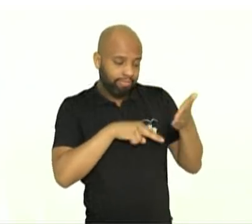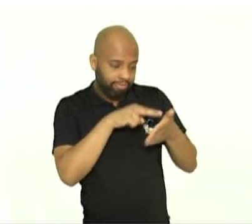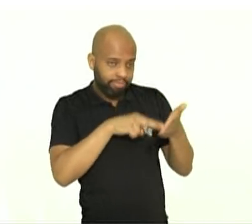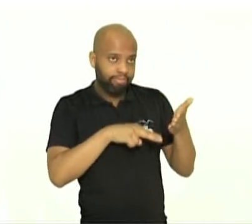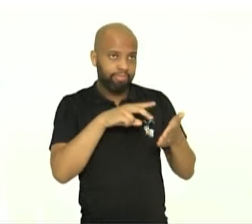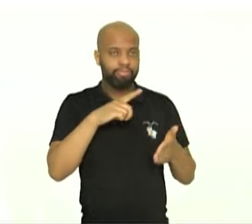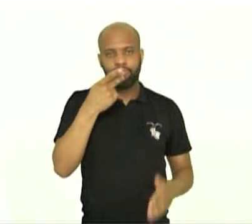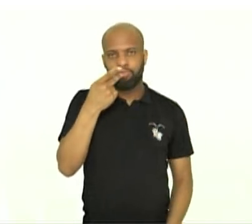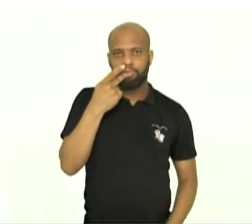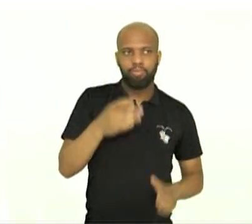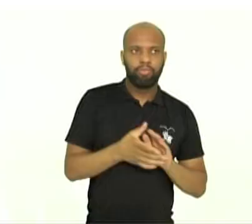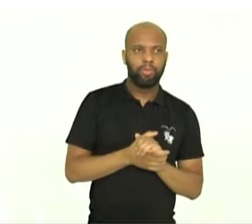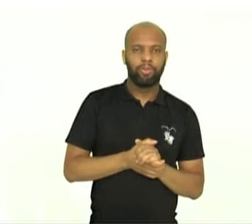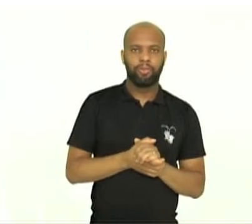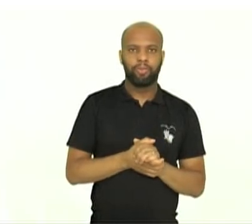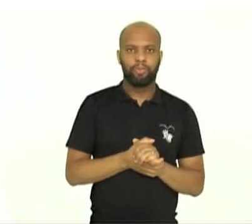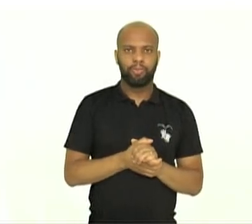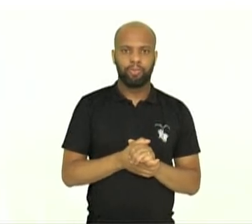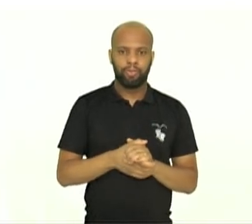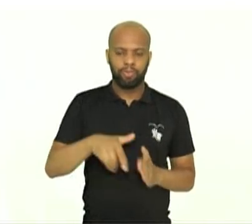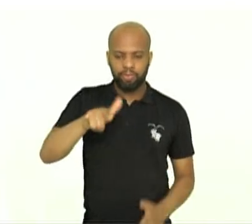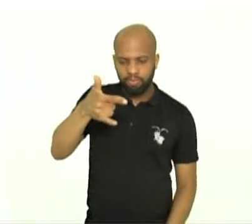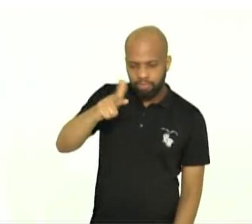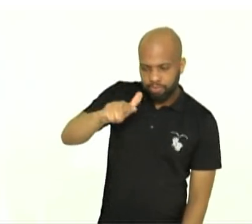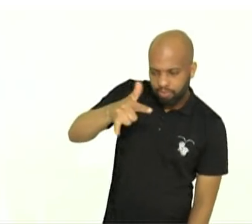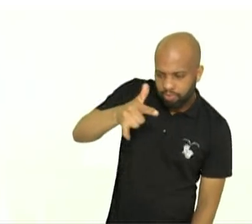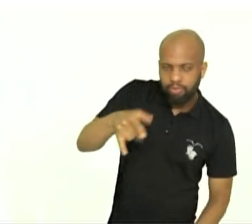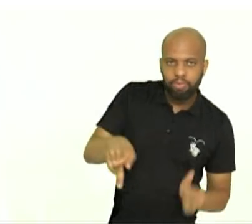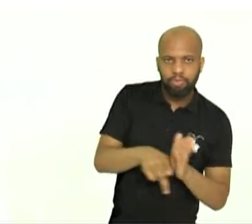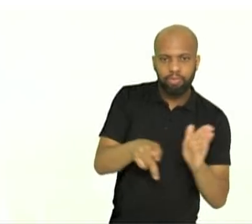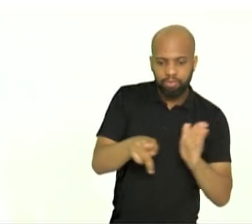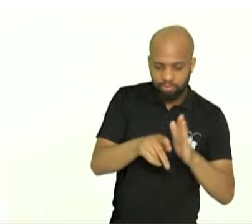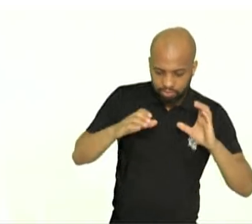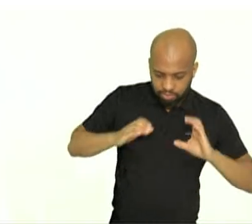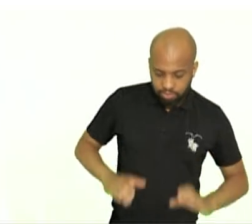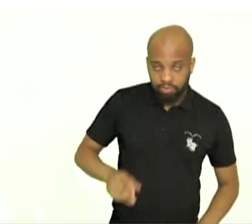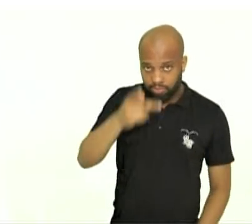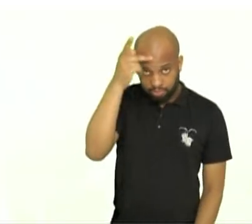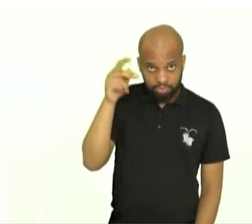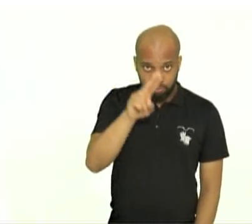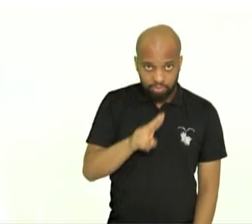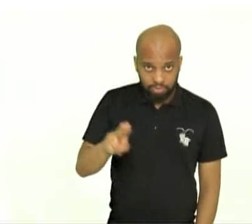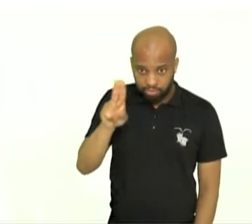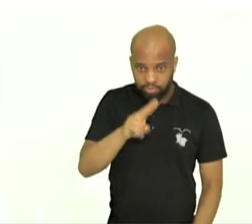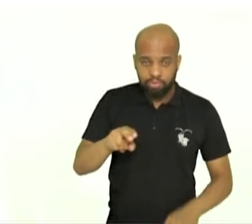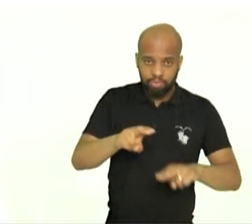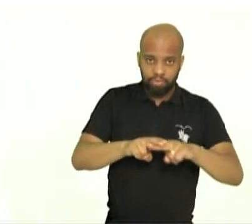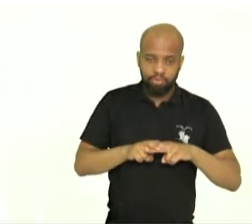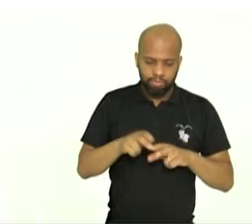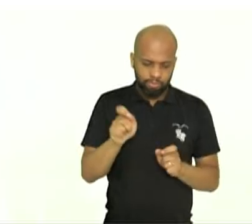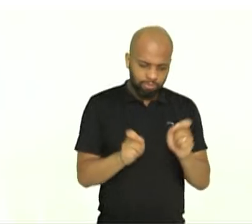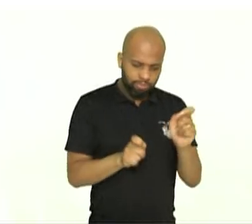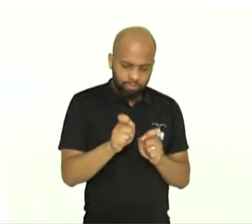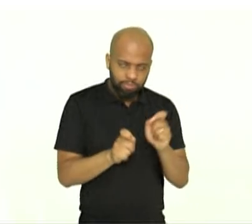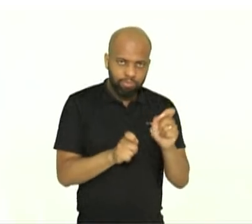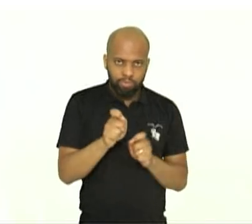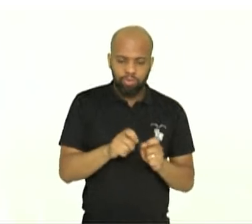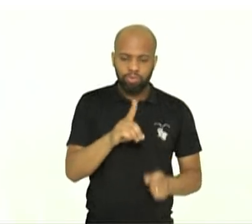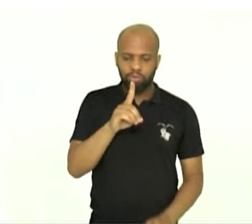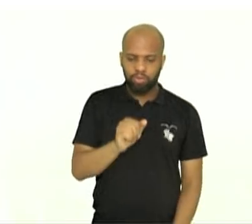de fala. Manipulação do comportamento do usuário pelo controle de dados na